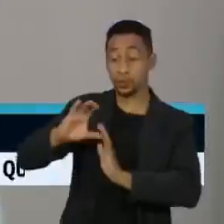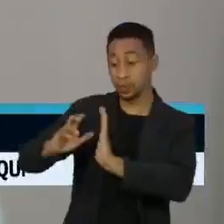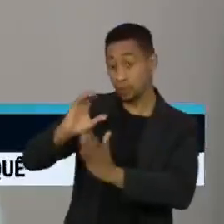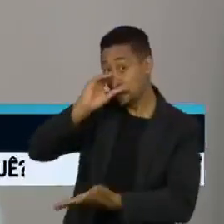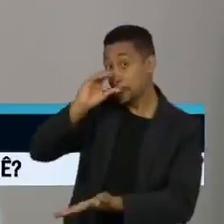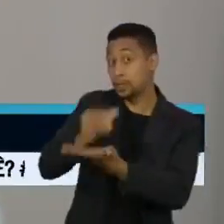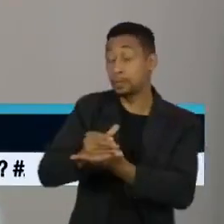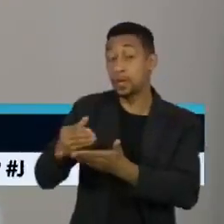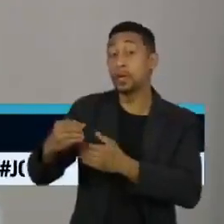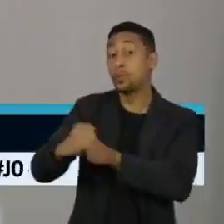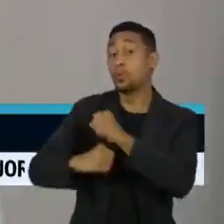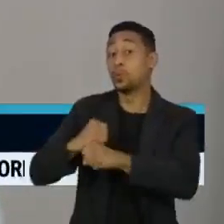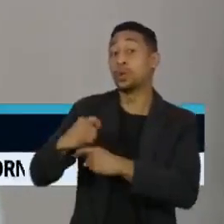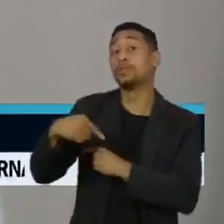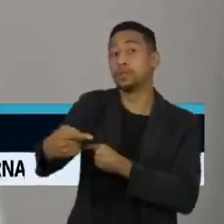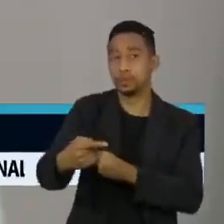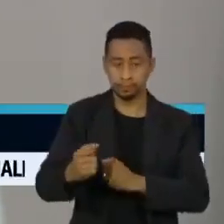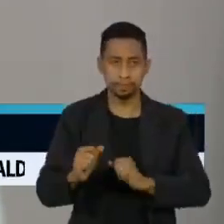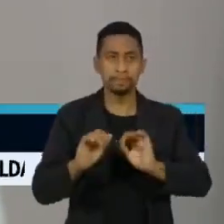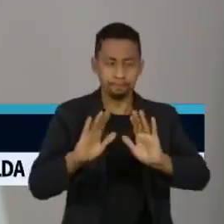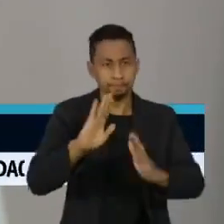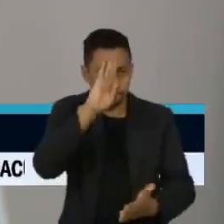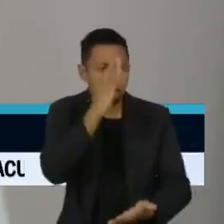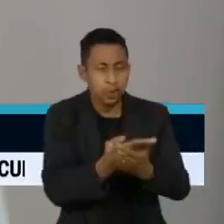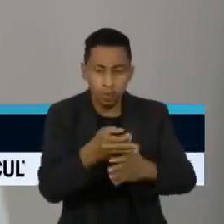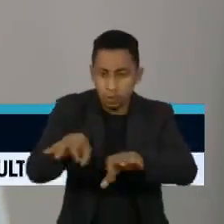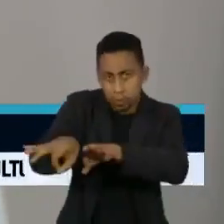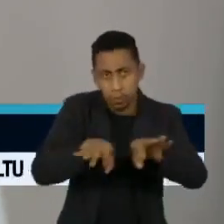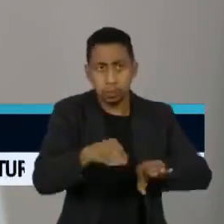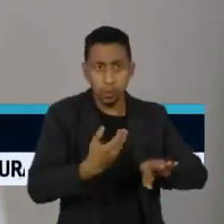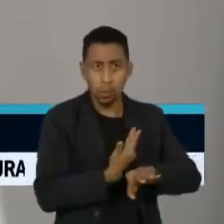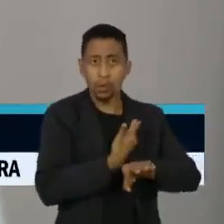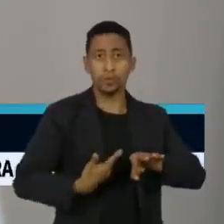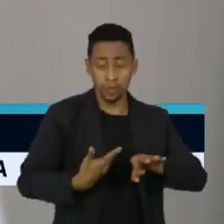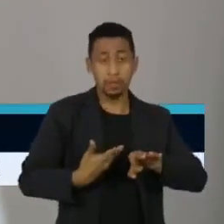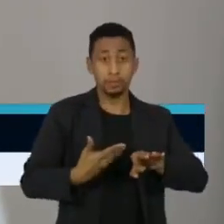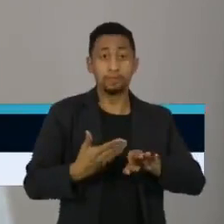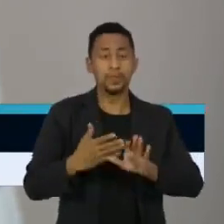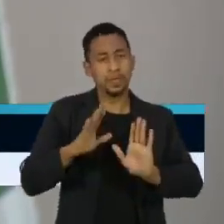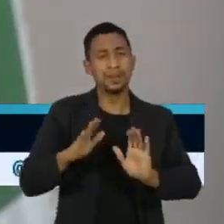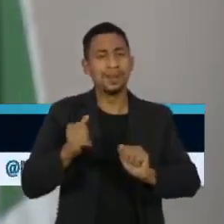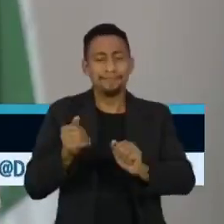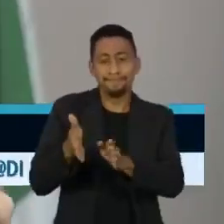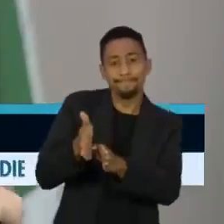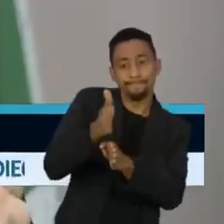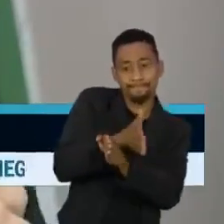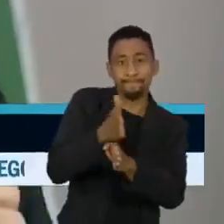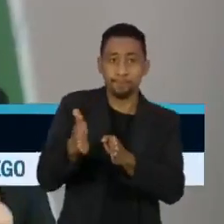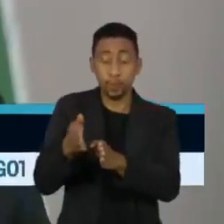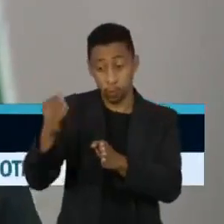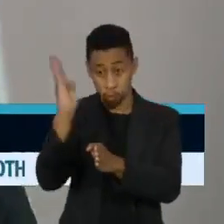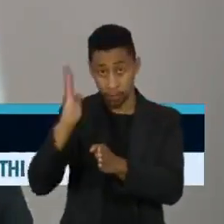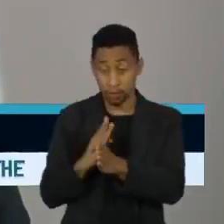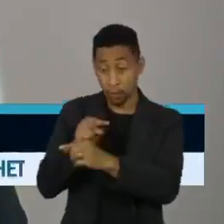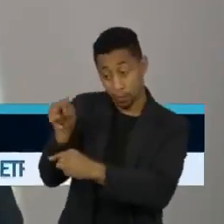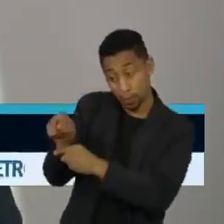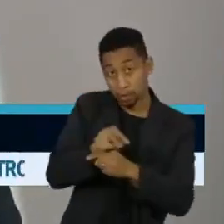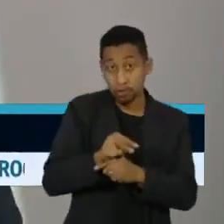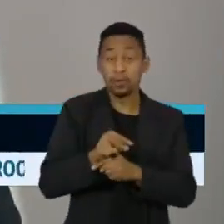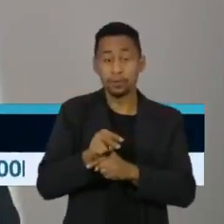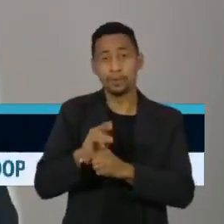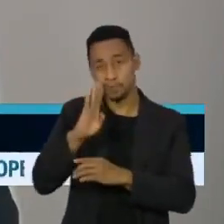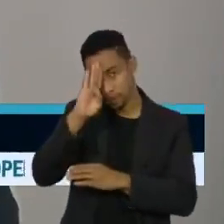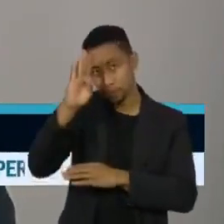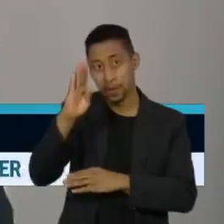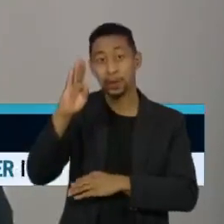vem. Certamente fará parte de um programa de governo proteger as fronteiras do país e especialmente aqui no Mato